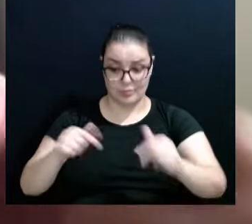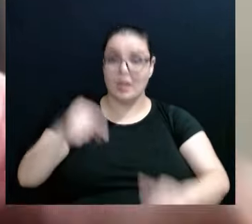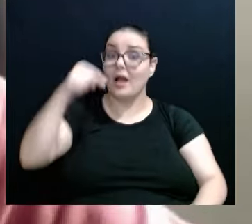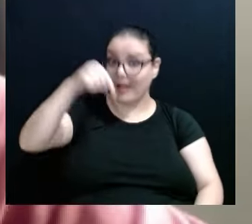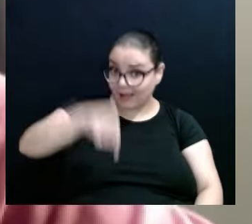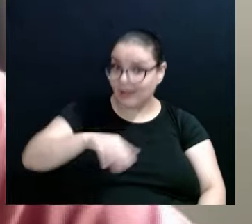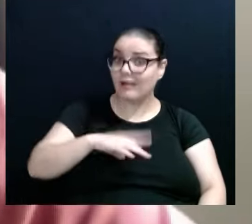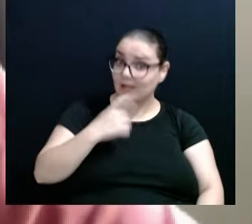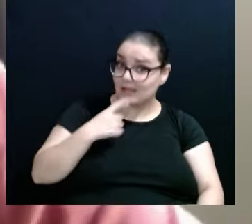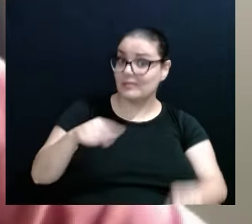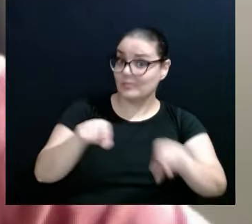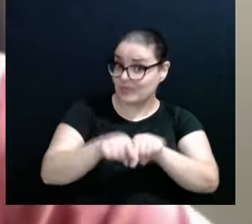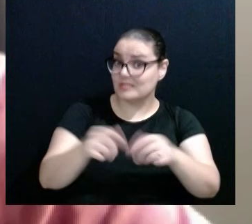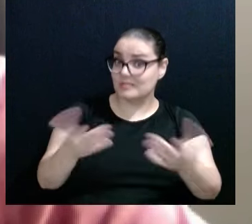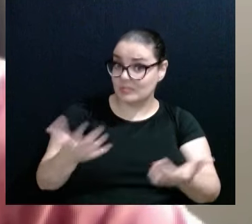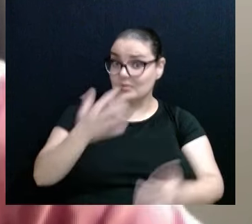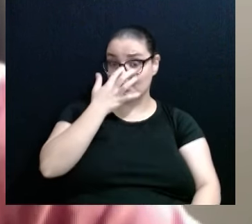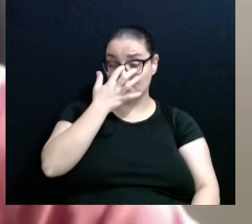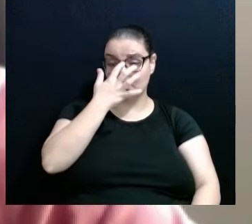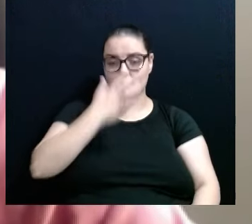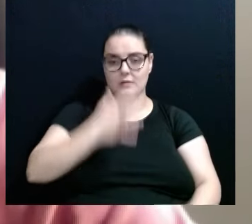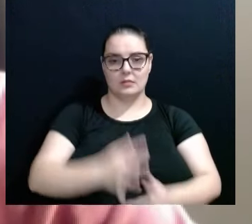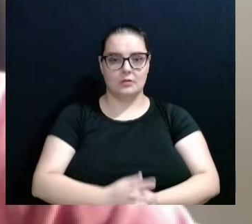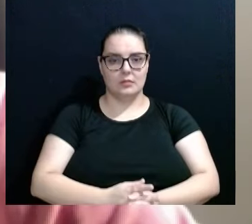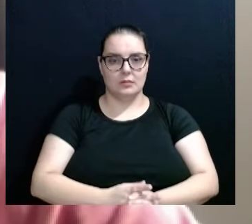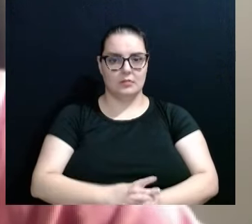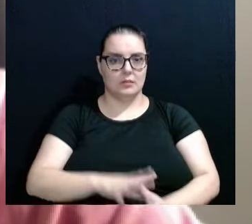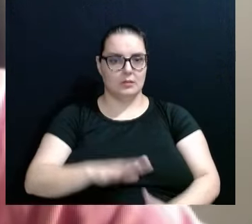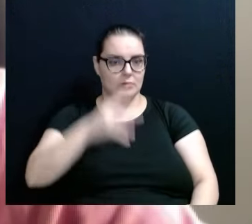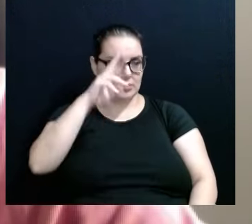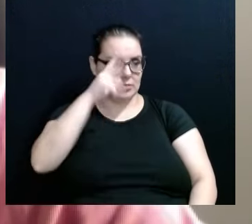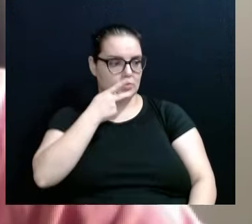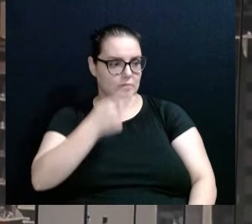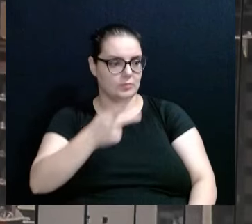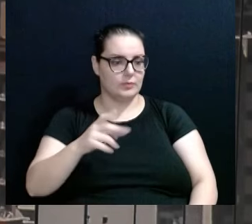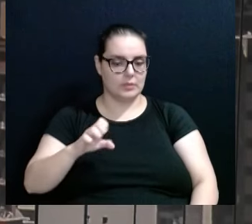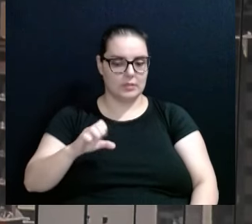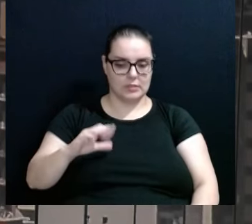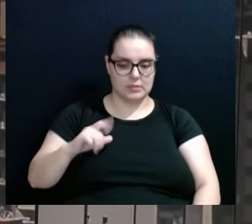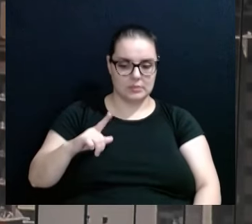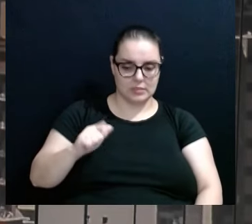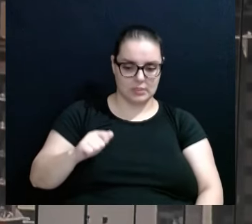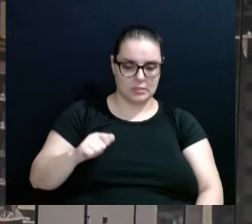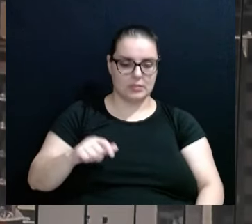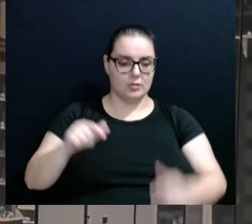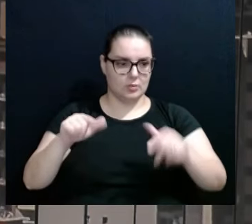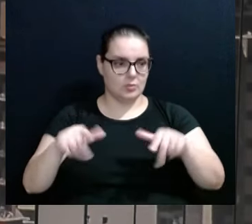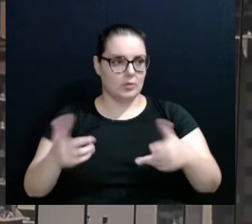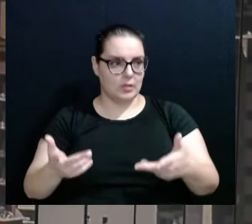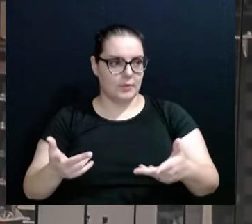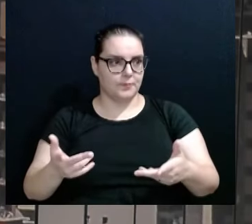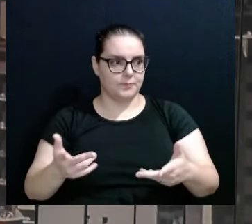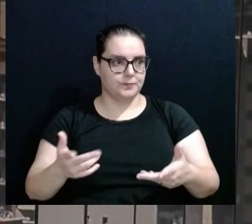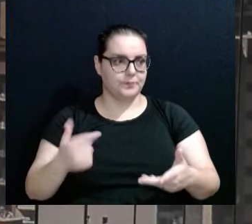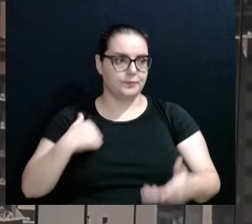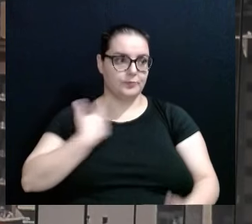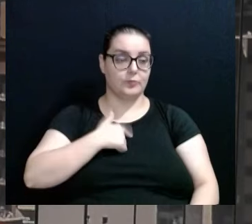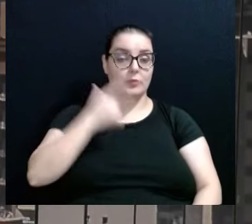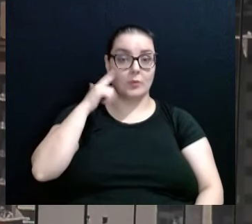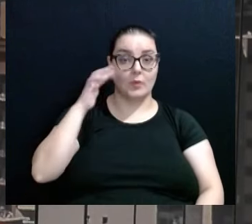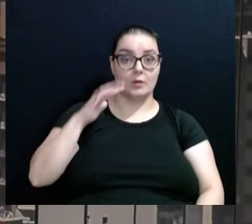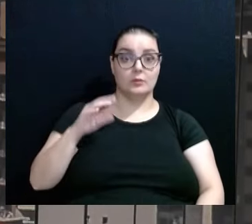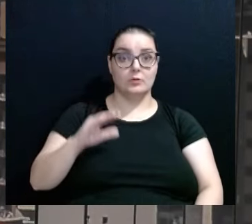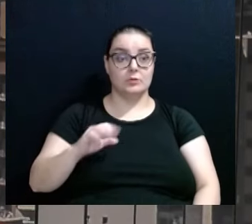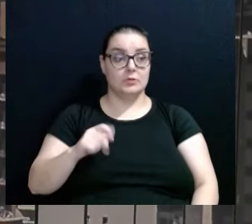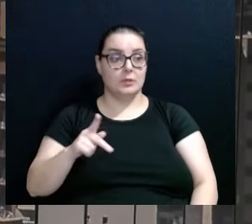inclusive em escala local, aqui em Campinas, né? Sim, agora quando o senhor fala, por exemplo, em escala local,